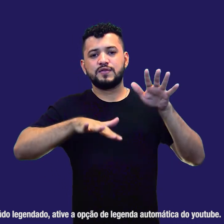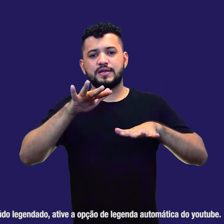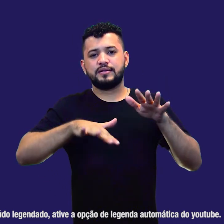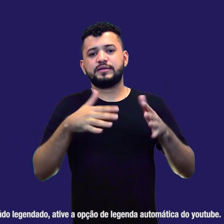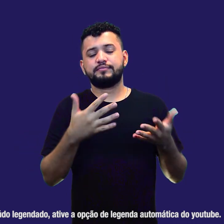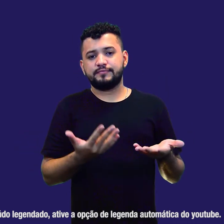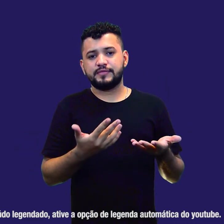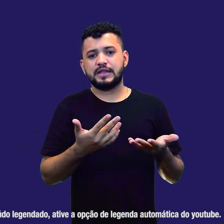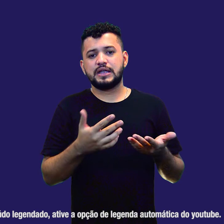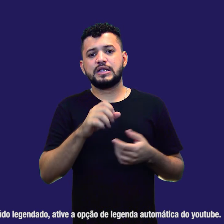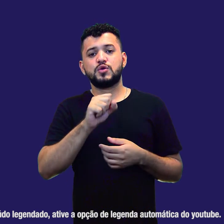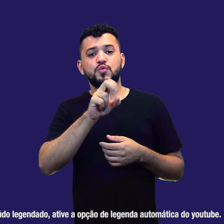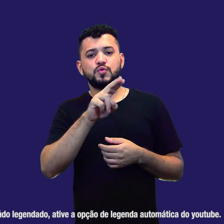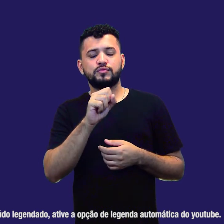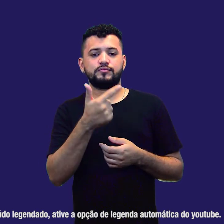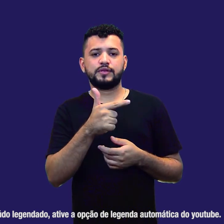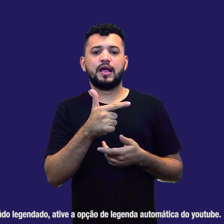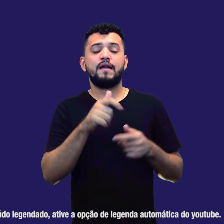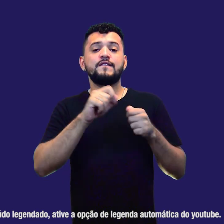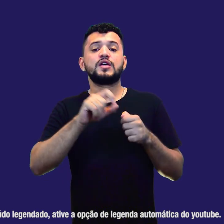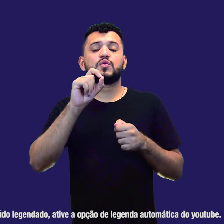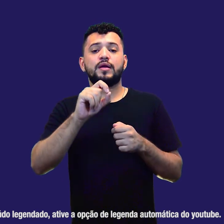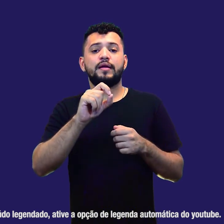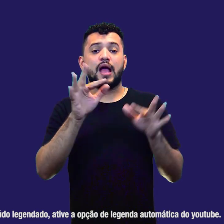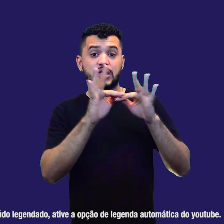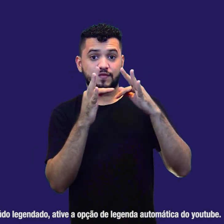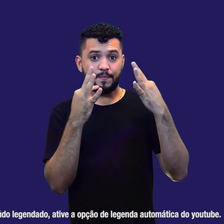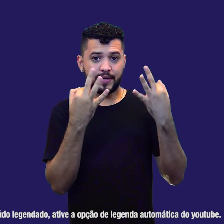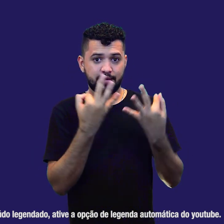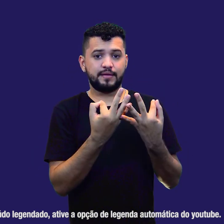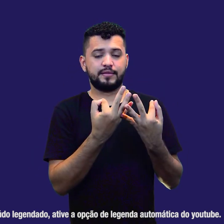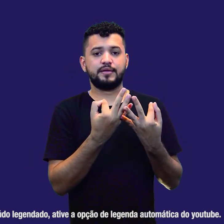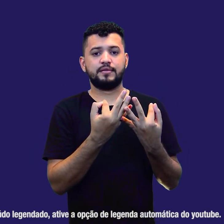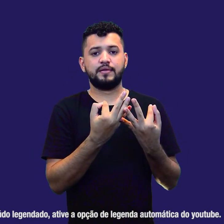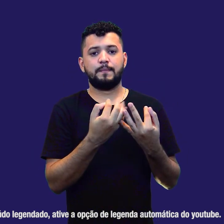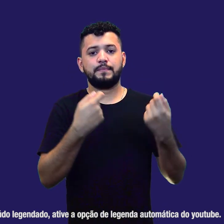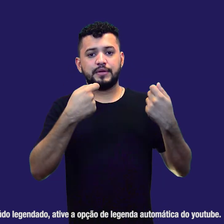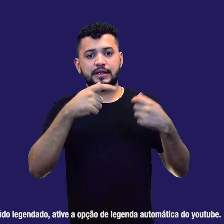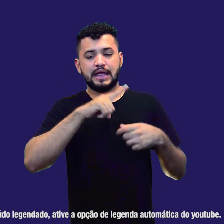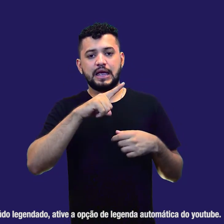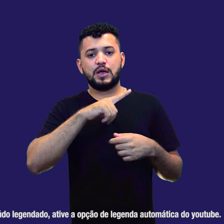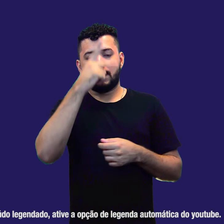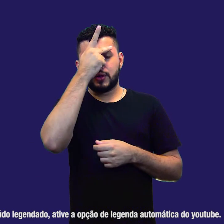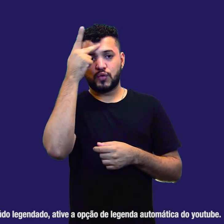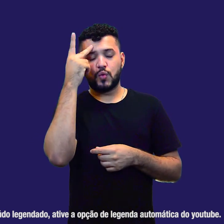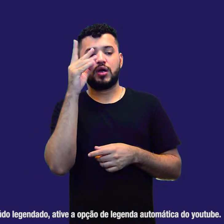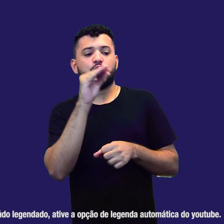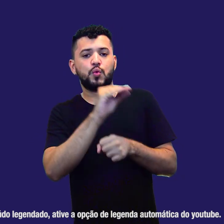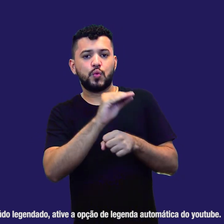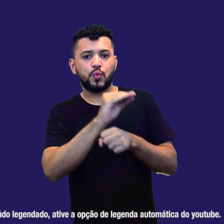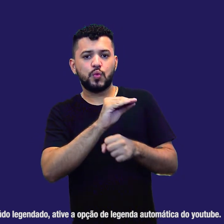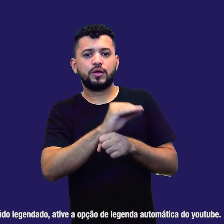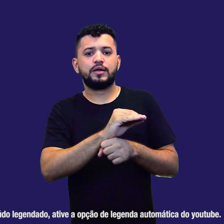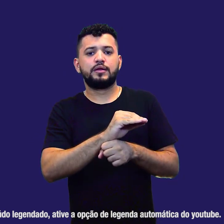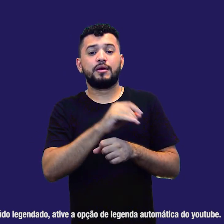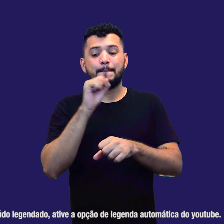fornece, faz com que essas famílias que normalmente têm um cuidador que fica em casa, que deixa de